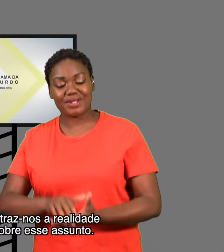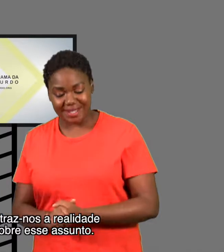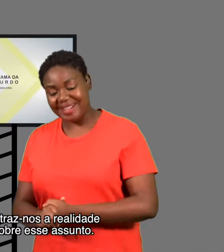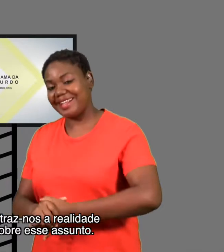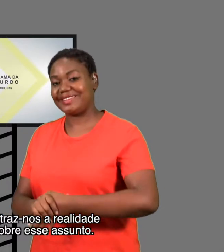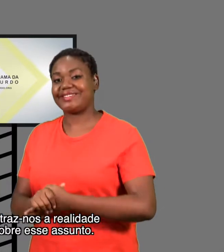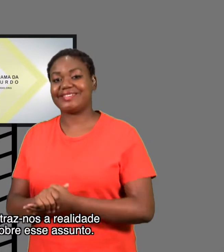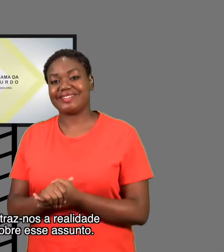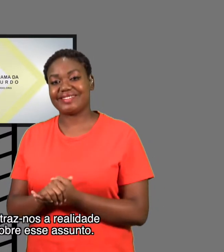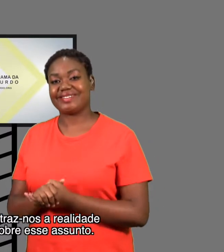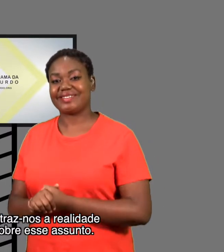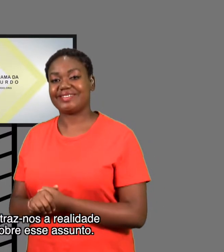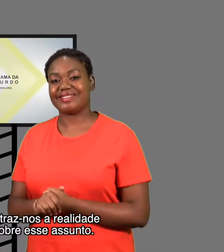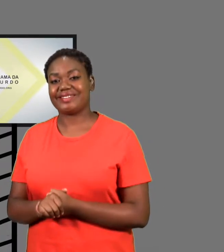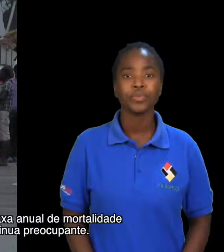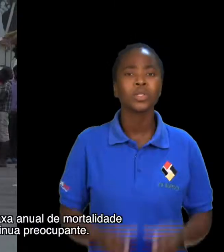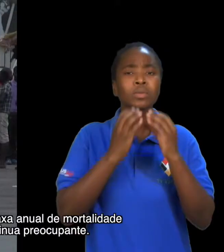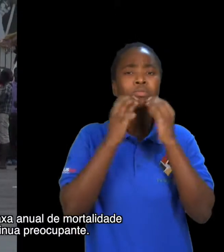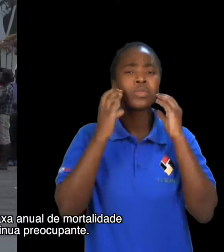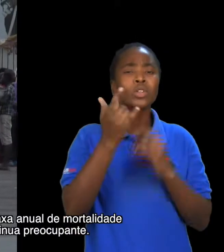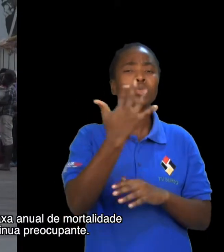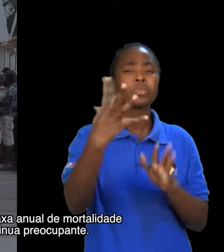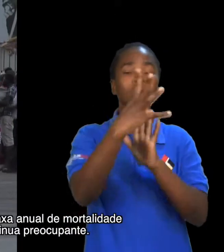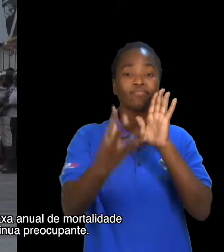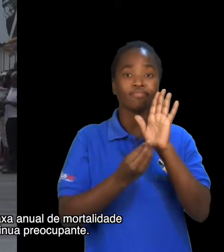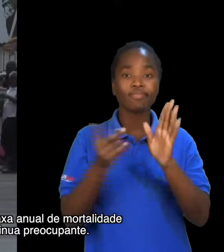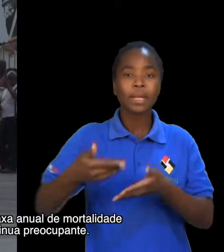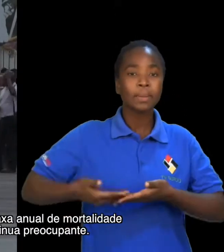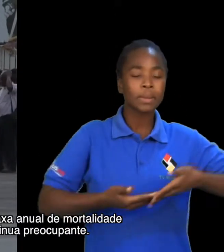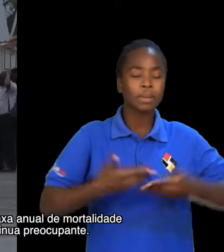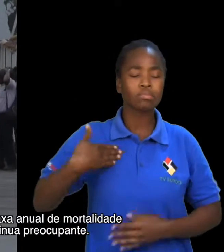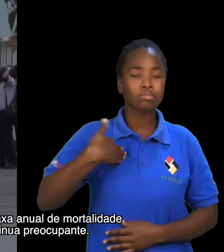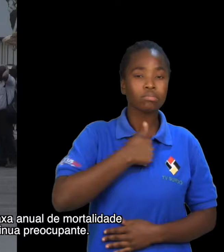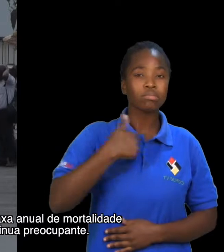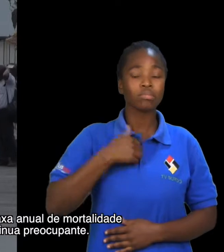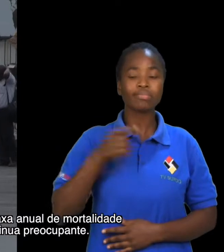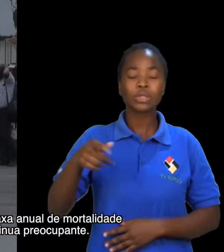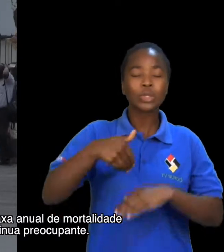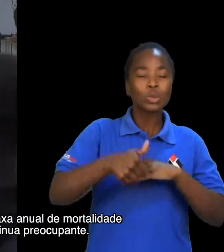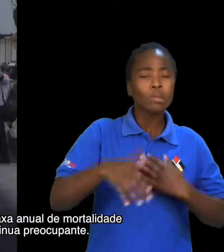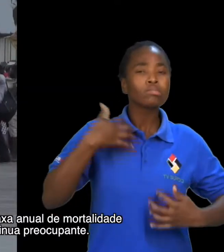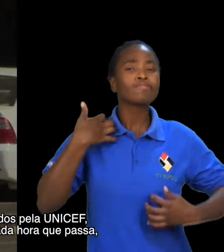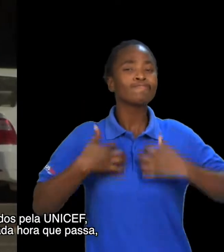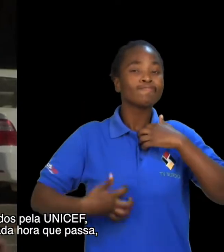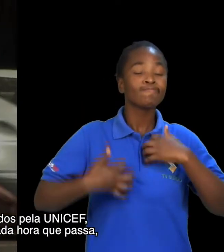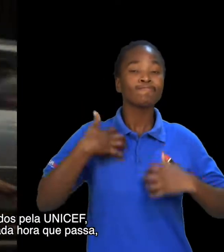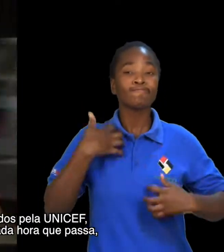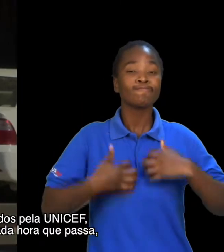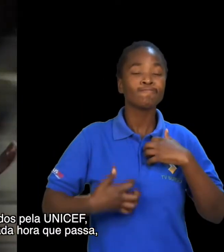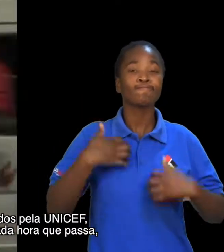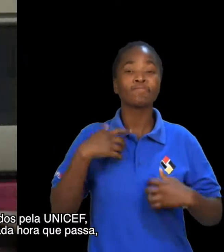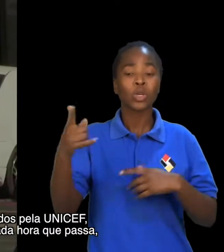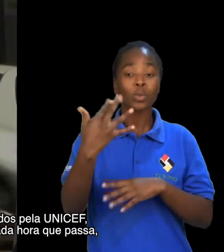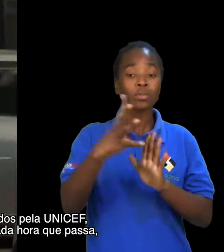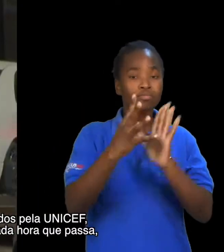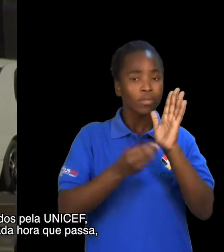moçambicana sobre esse assunto. Em Moçambique, a taxa anual de mortalidade neonatal continua